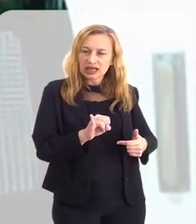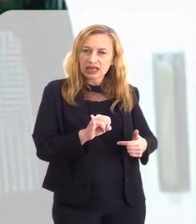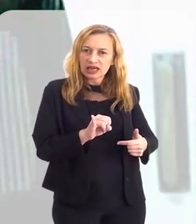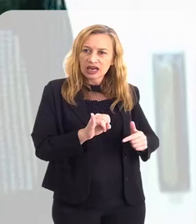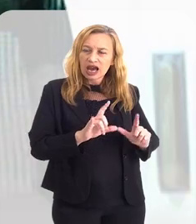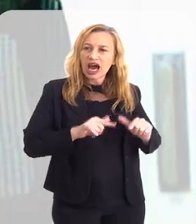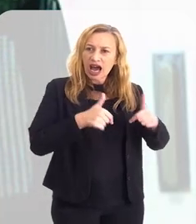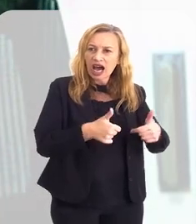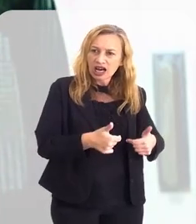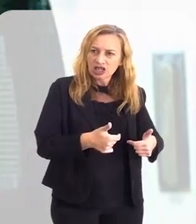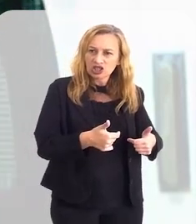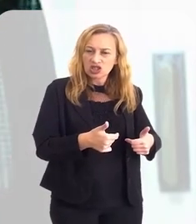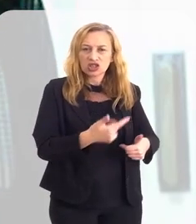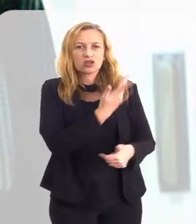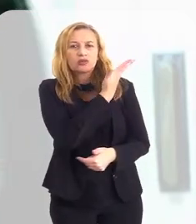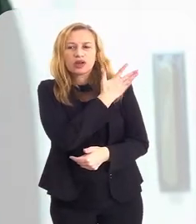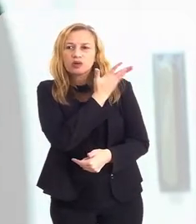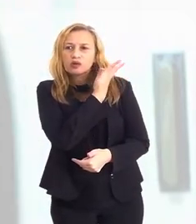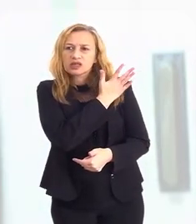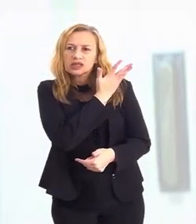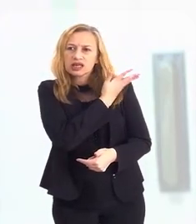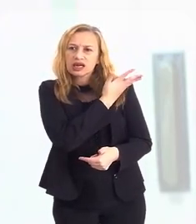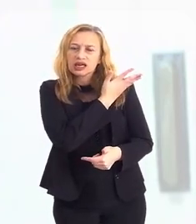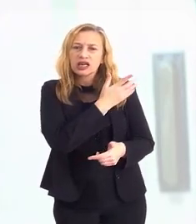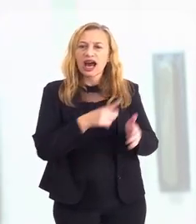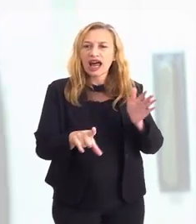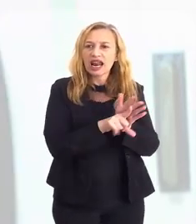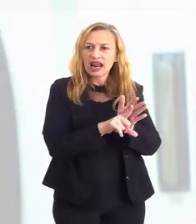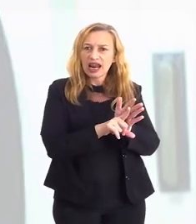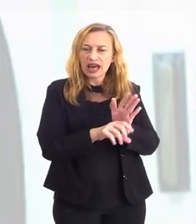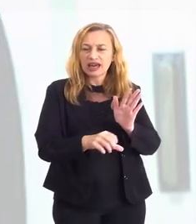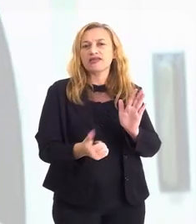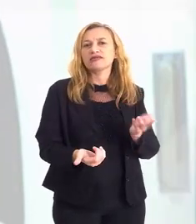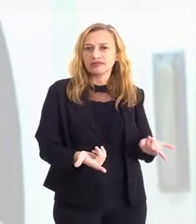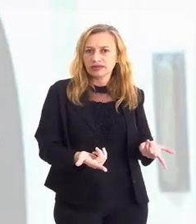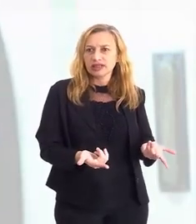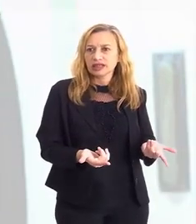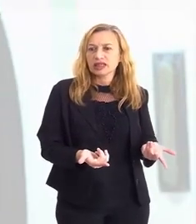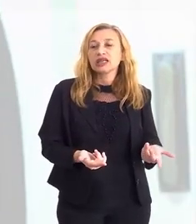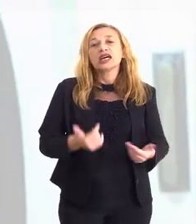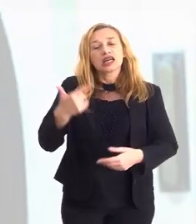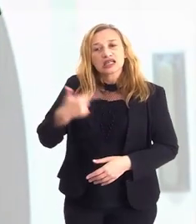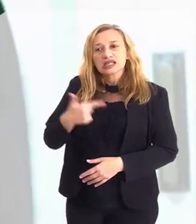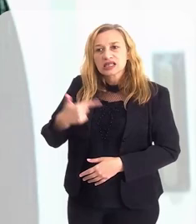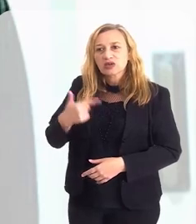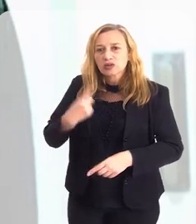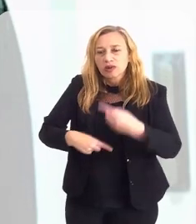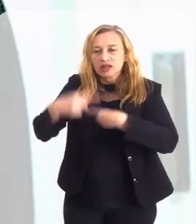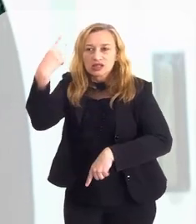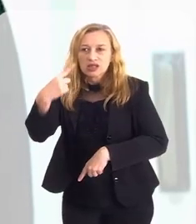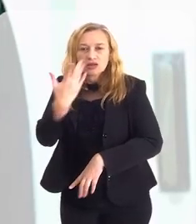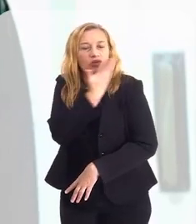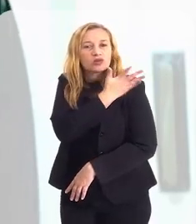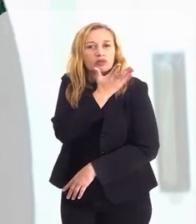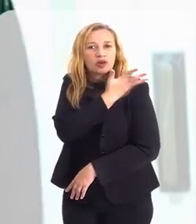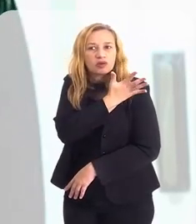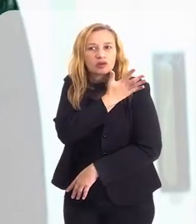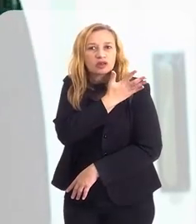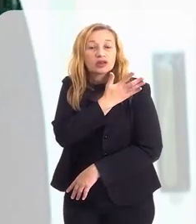alguma atitude discriminatória, e isso está criminalizado, aplica-se a lei. E segundo, para que de fato a gente